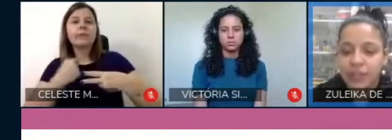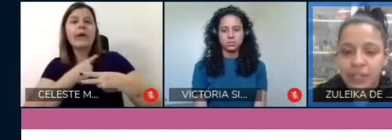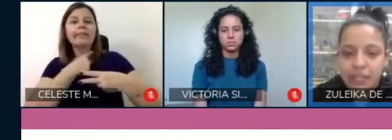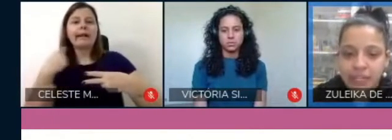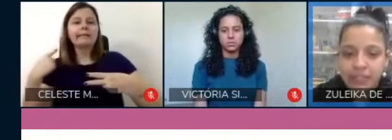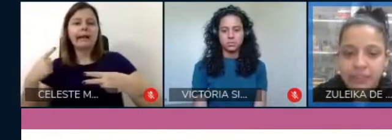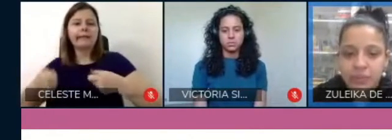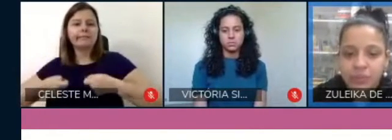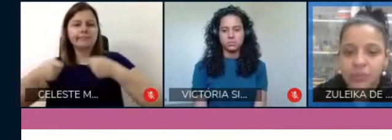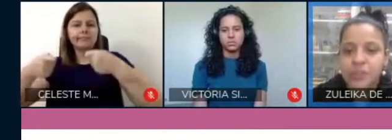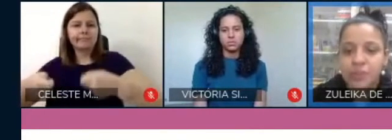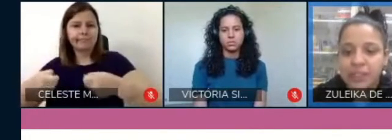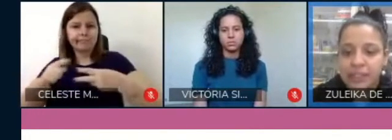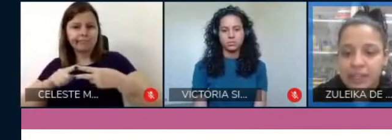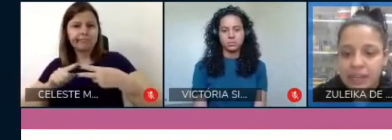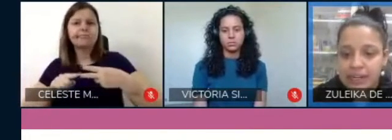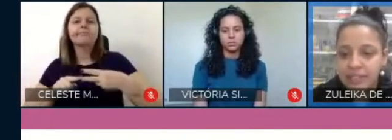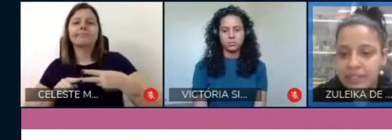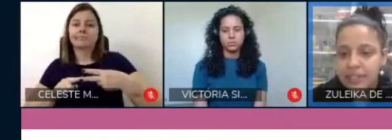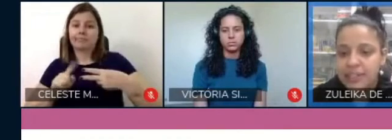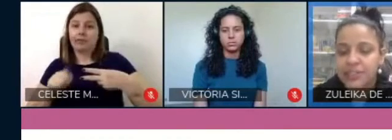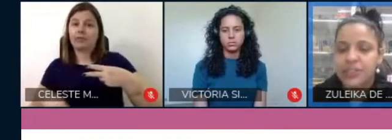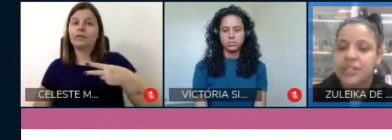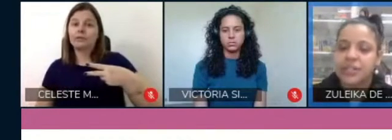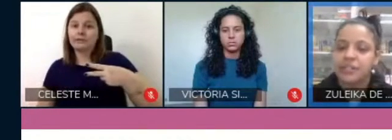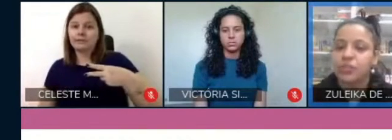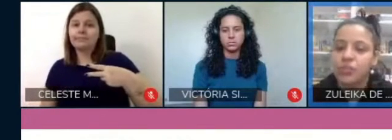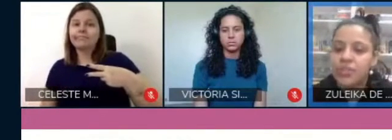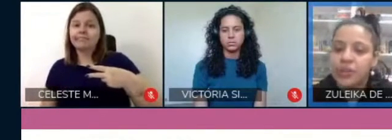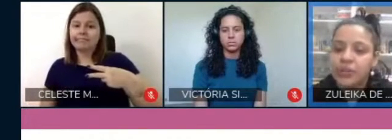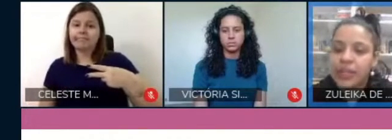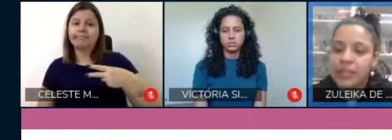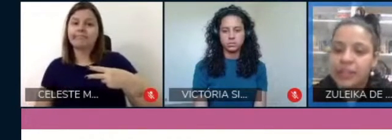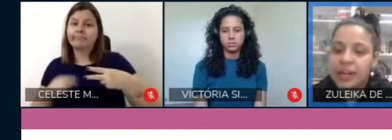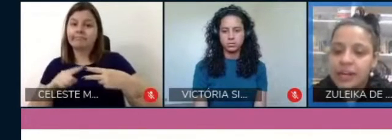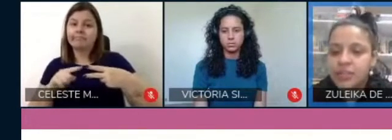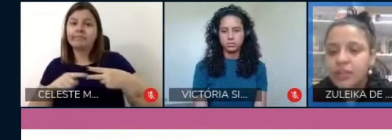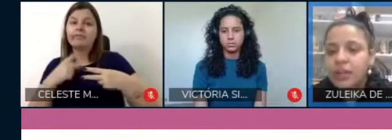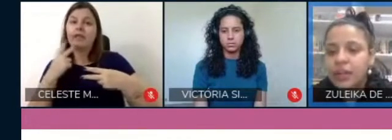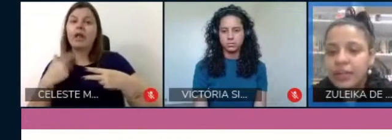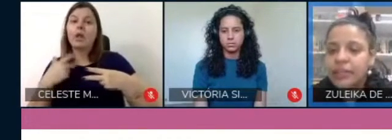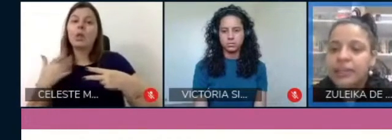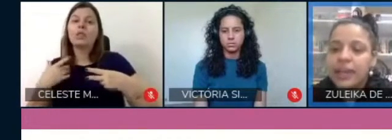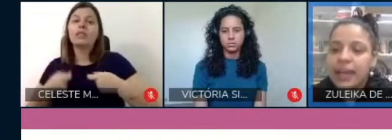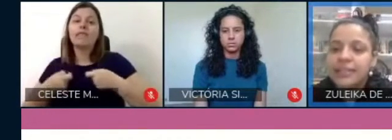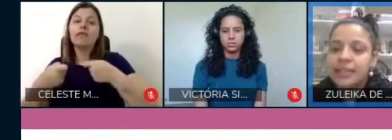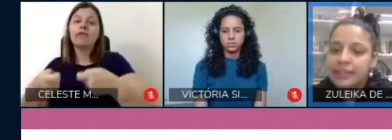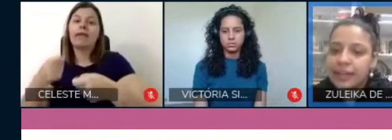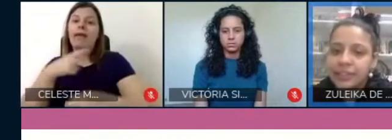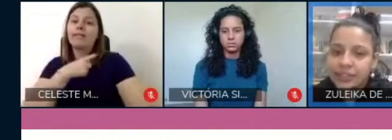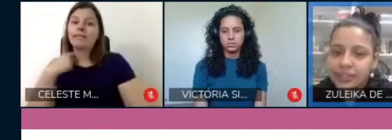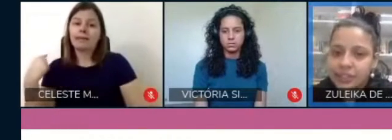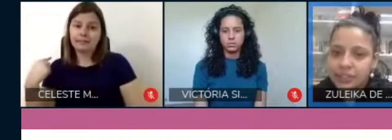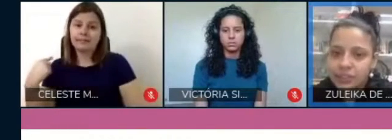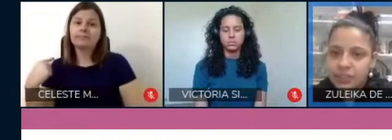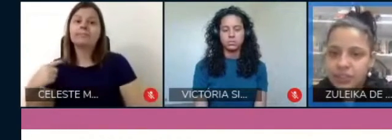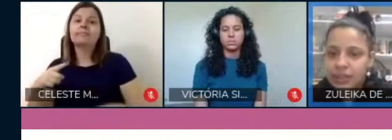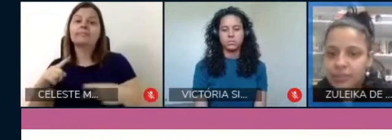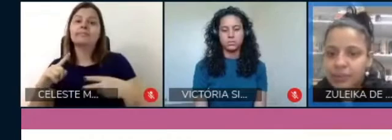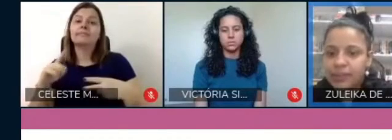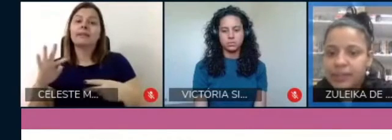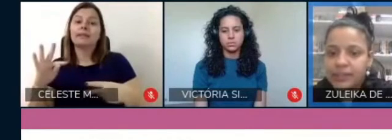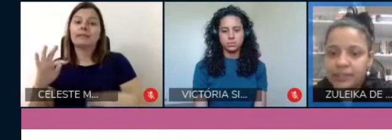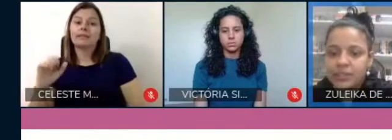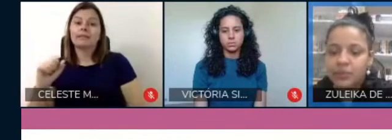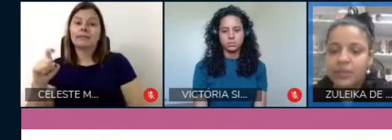deveria devolver. Então, são 2 materiais, né? Ele diz ali, devolução em atraso, que essa taxa aqui